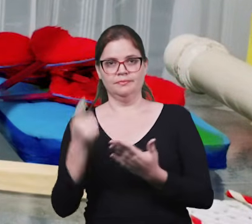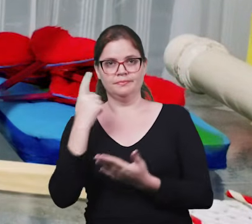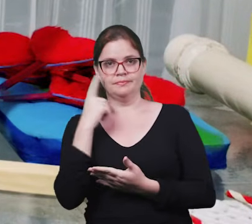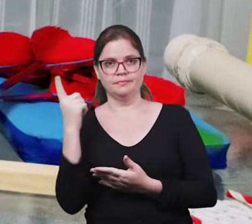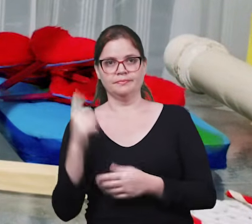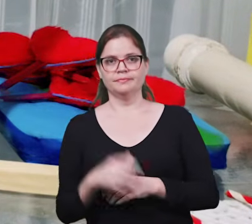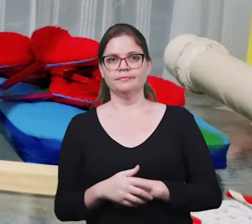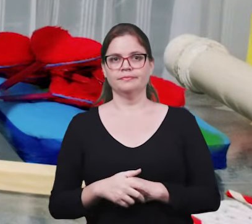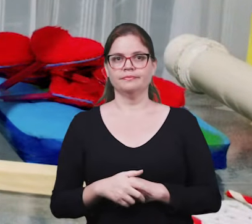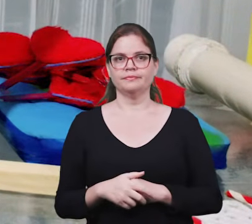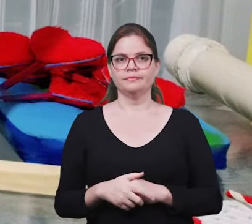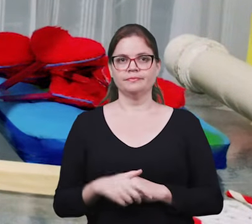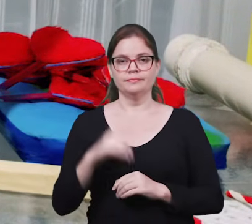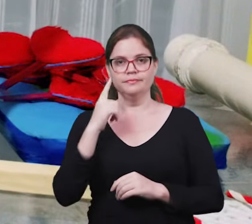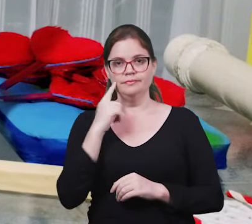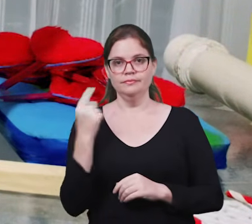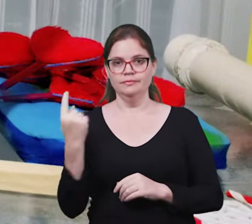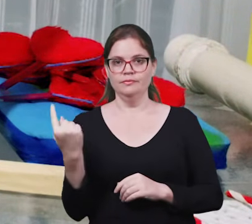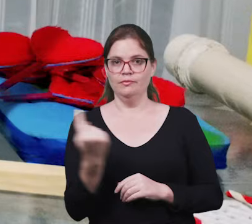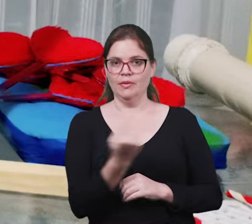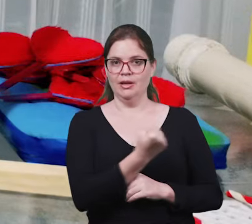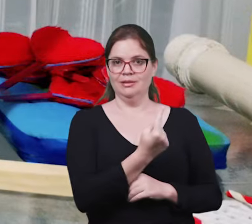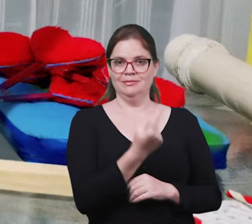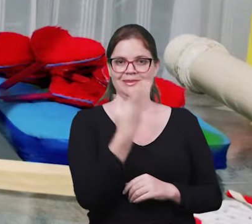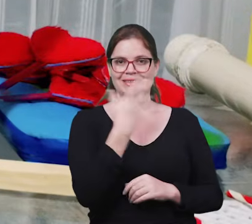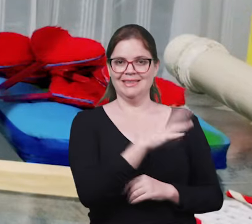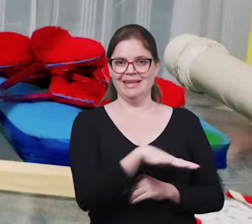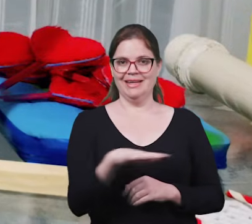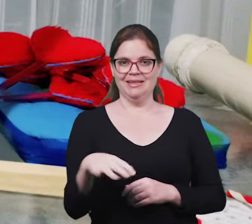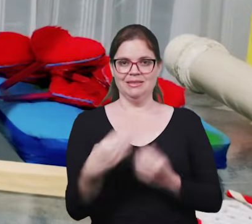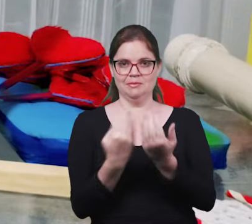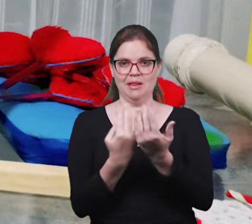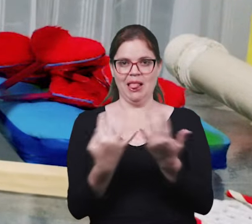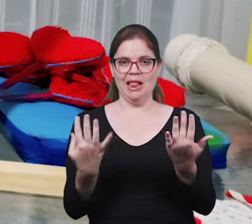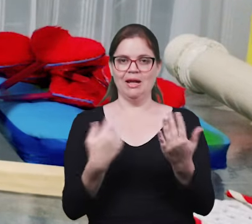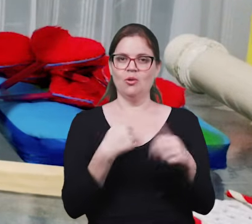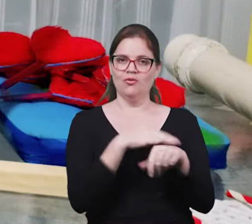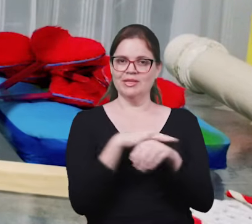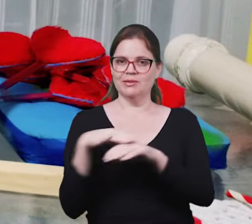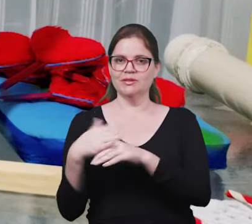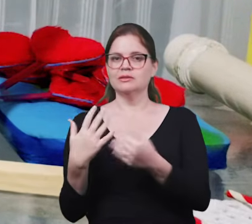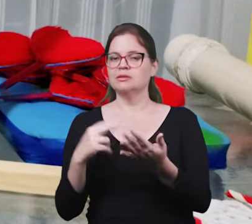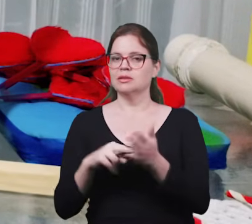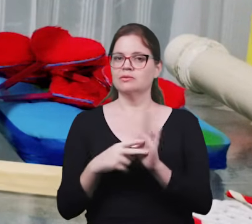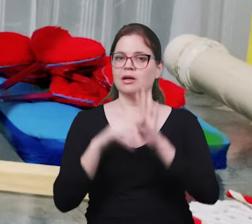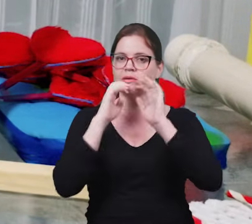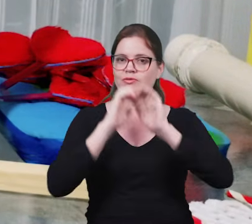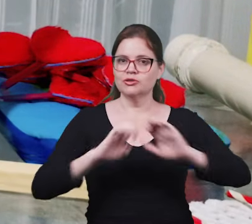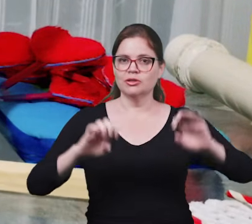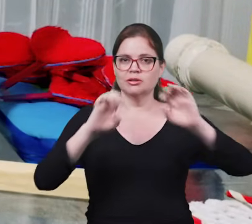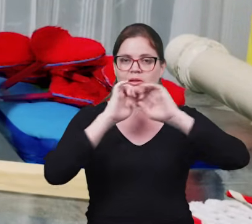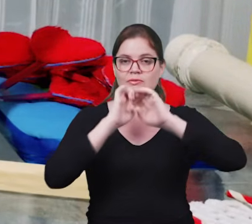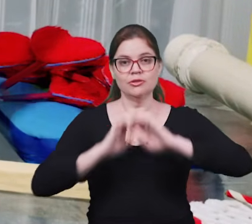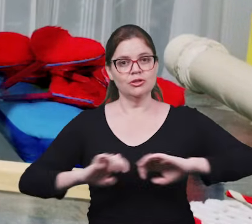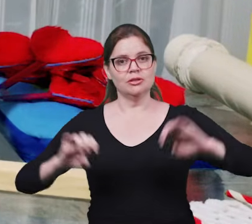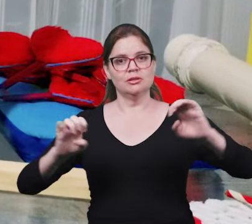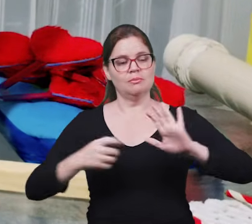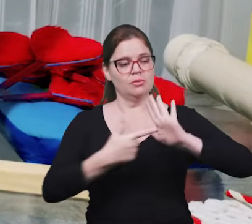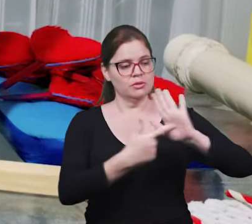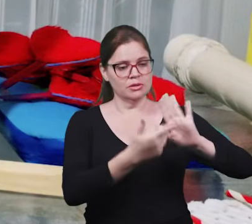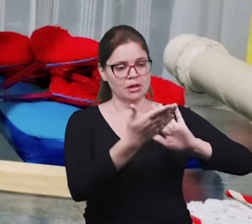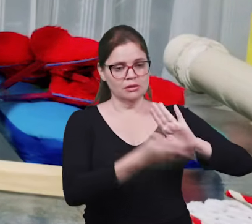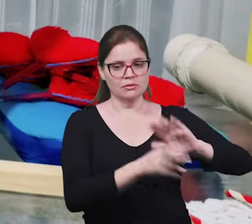ó, que ser pescador de homem é evangelizar, é levar o evangelho para as pessoas. E